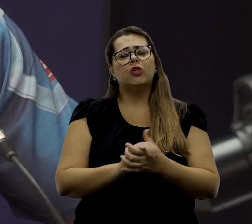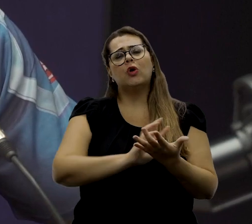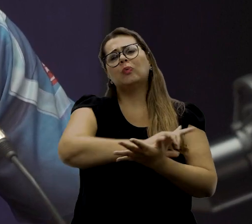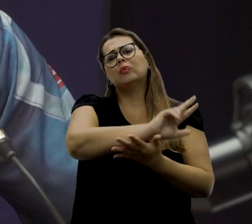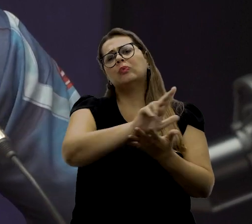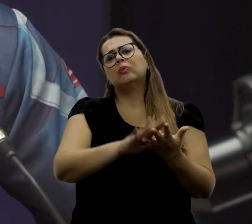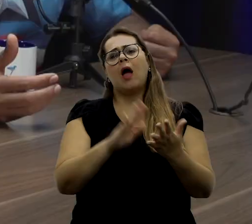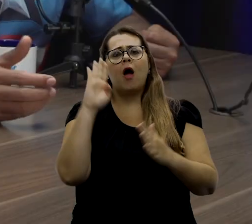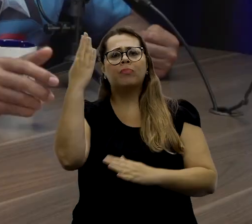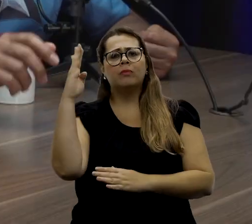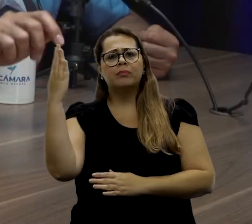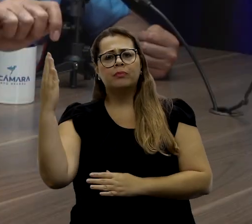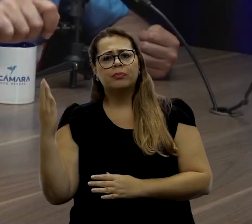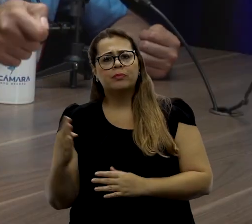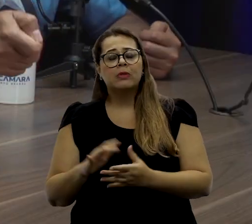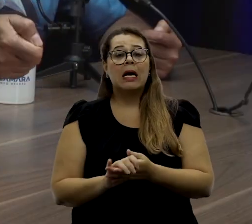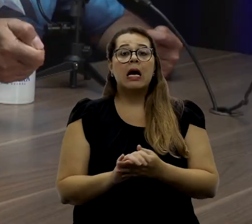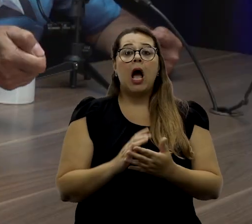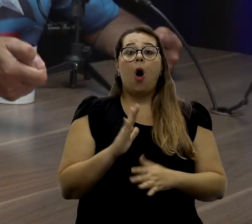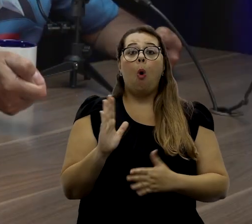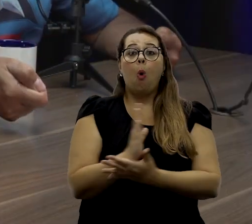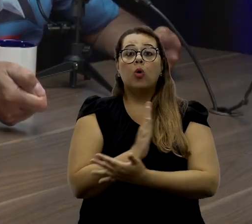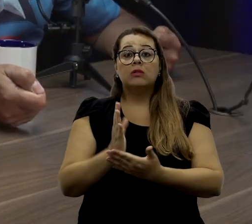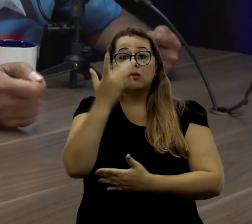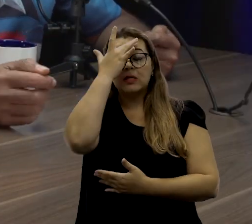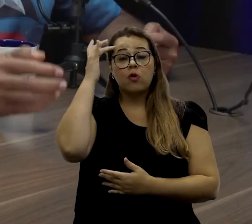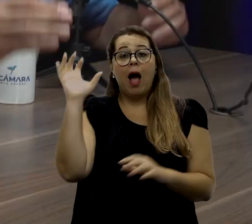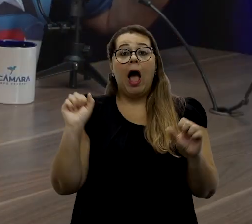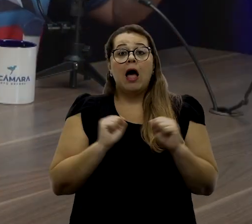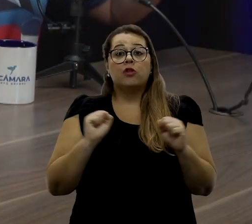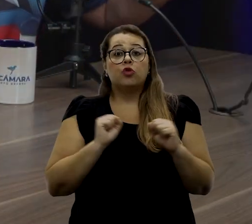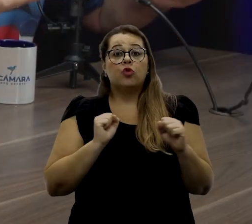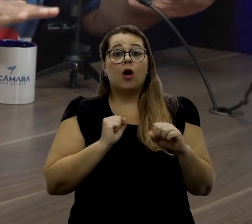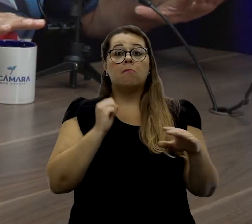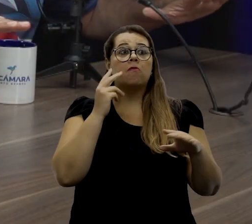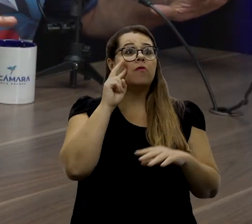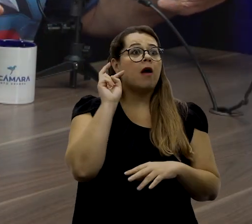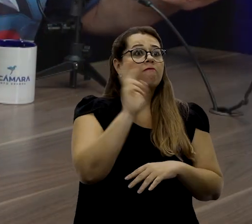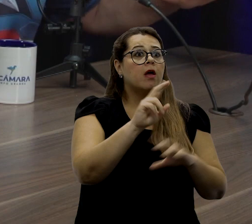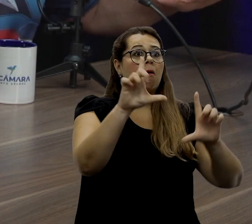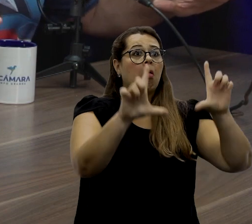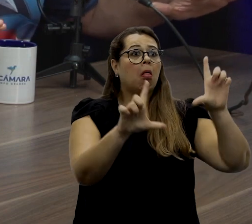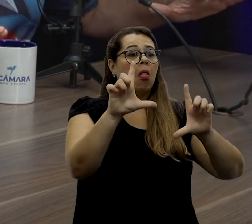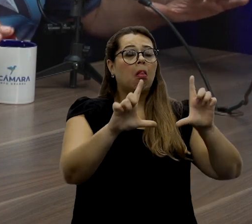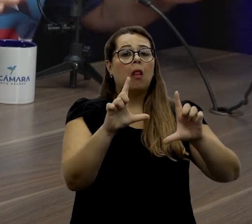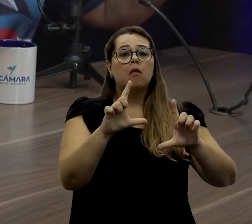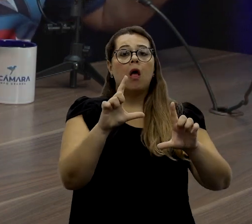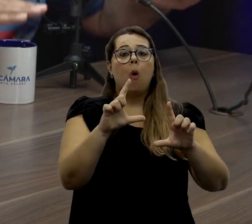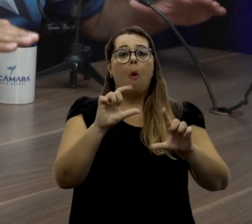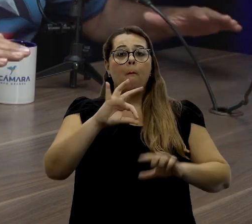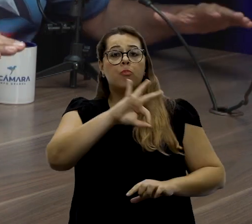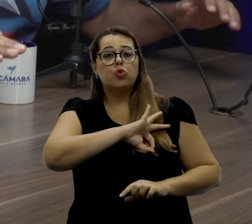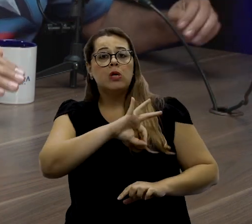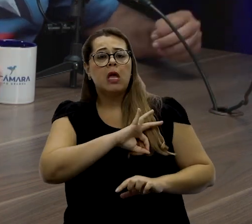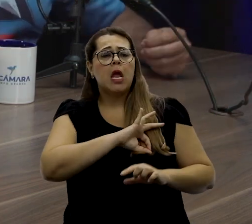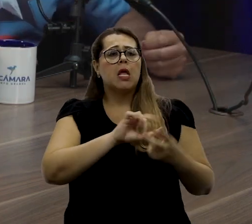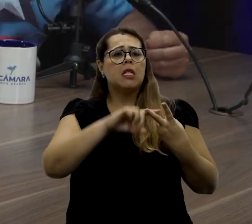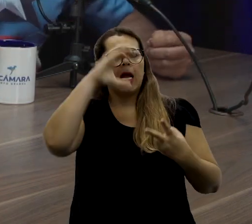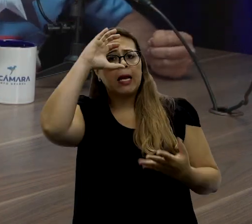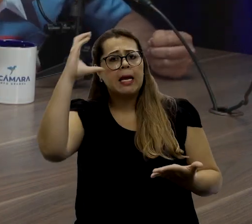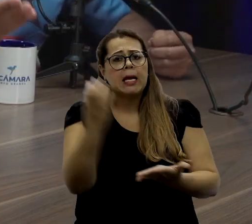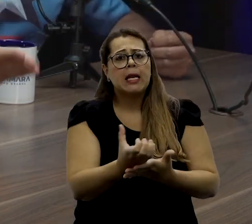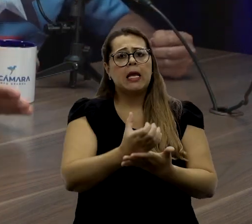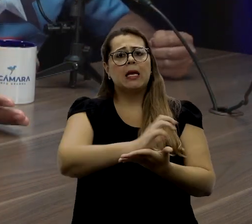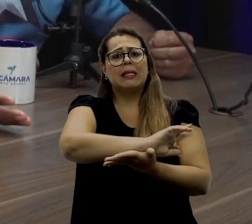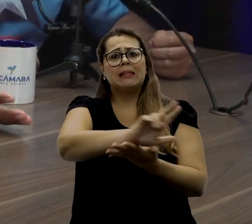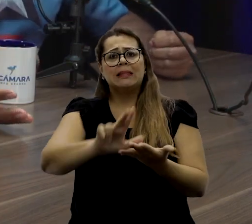muito fake news. Tem pessoas que adoram assistir programas só policial. Gente, relaxe, sabe? Leia um bom livro, escute uma